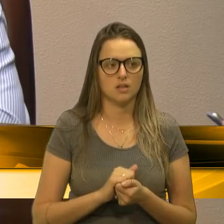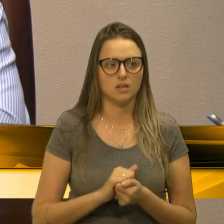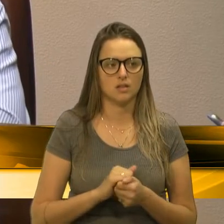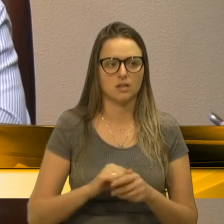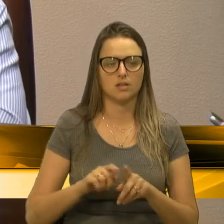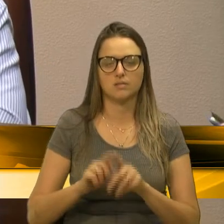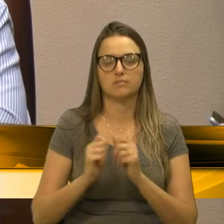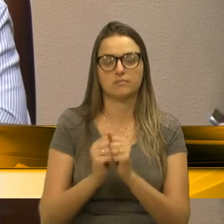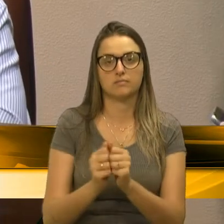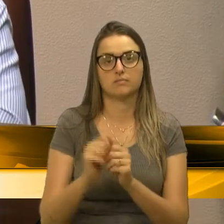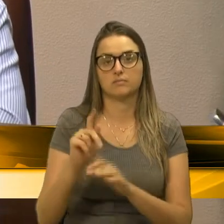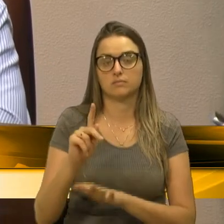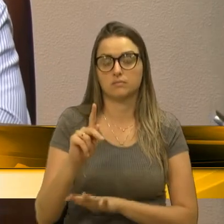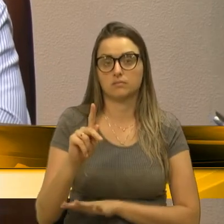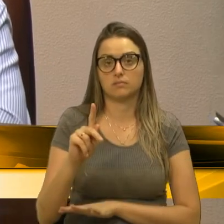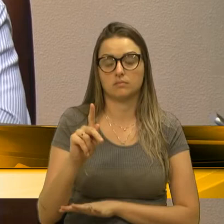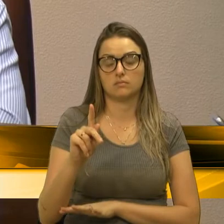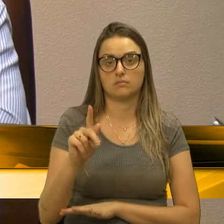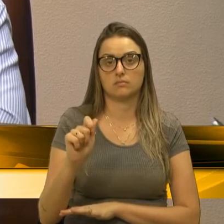Deise